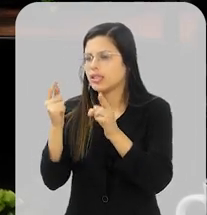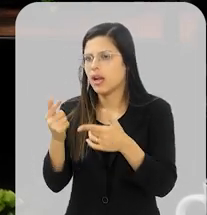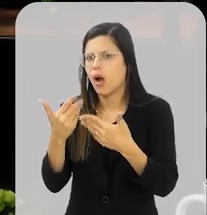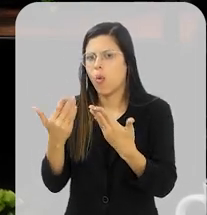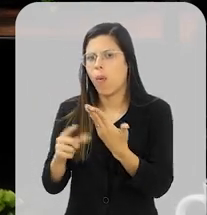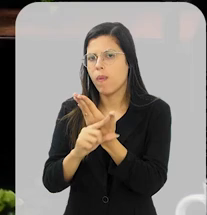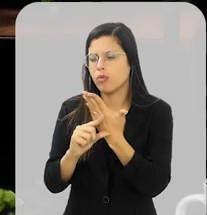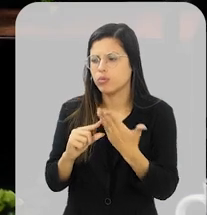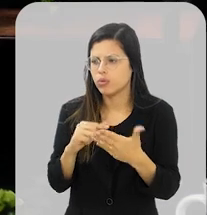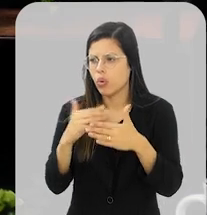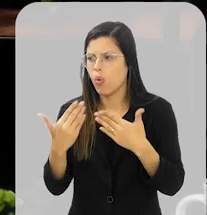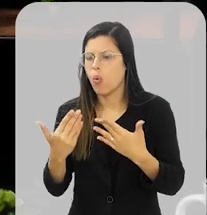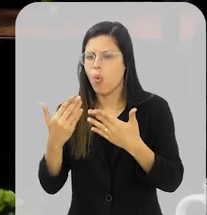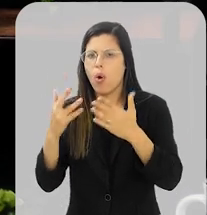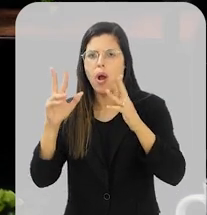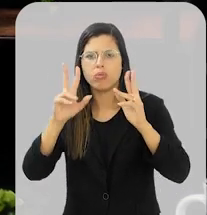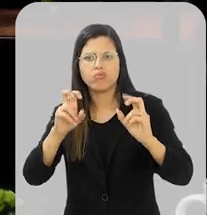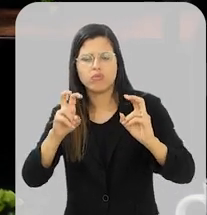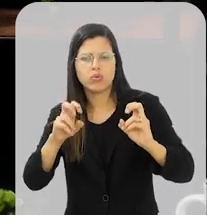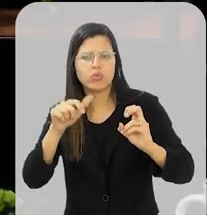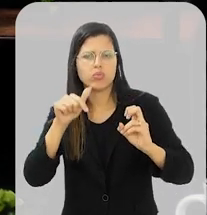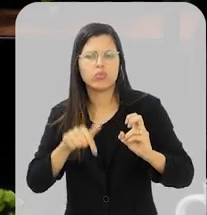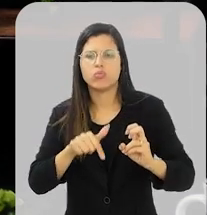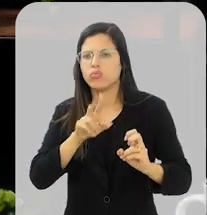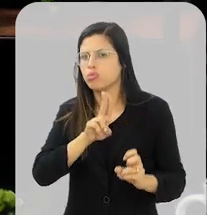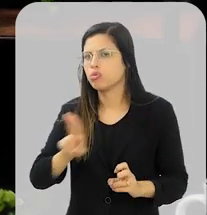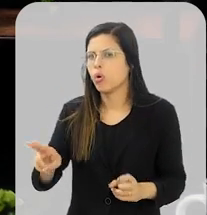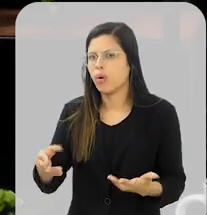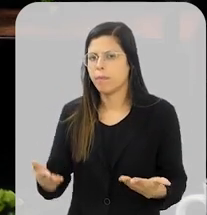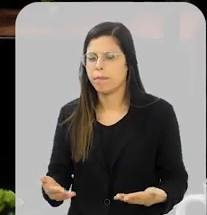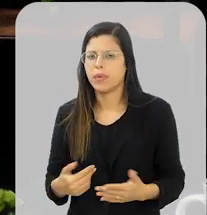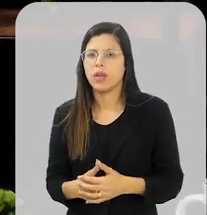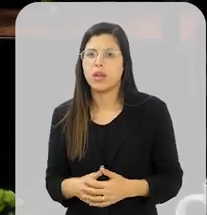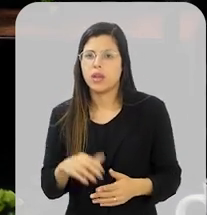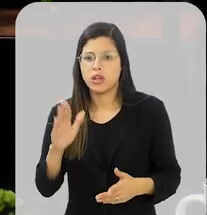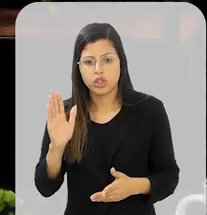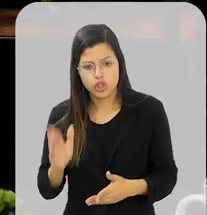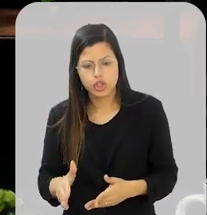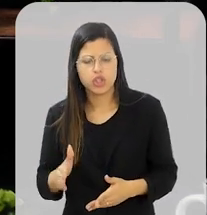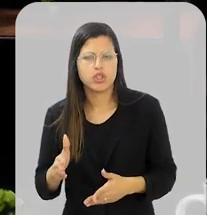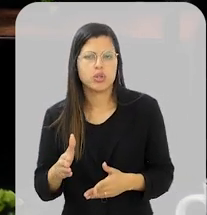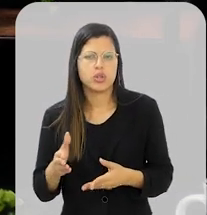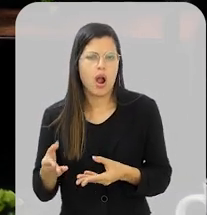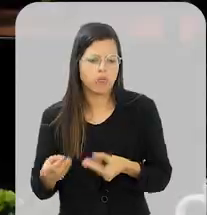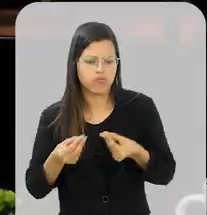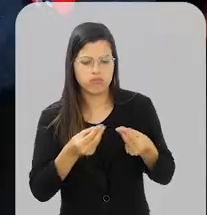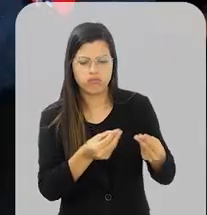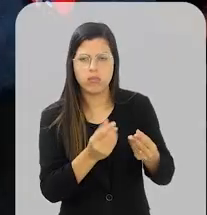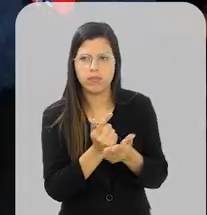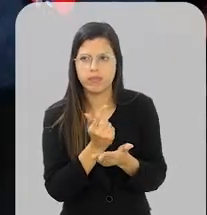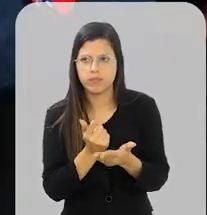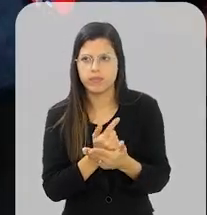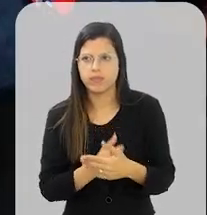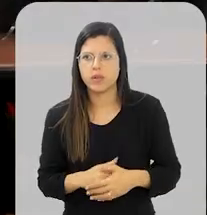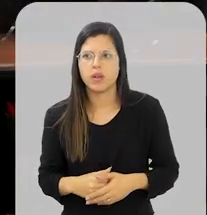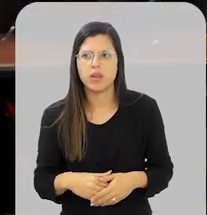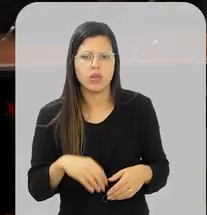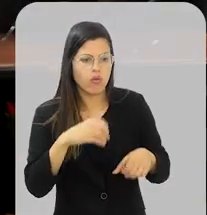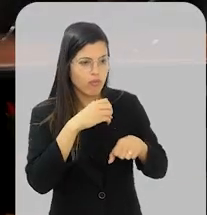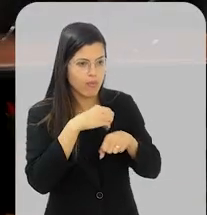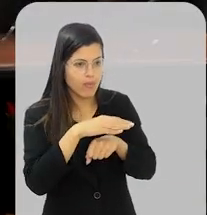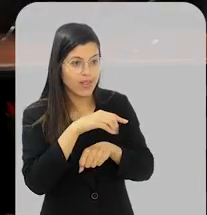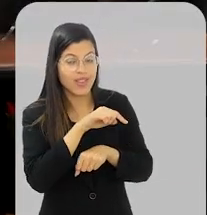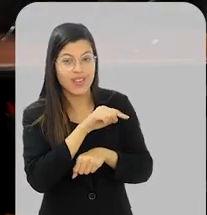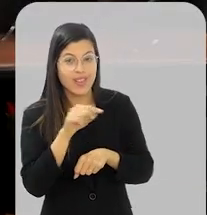Qual o título? Qual o autor? Qual o assunto? E a gente já leva direcionado para aquele público. Então, eu já vou mandar para você